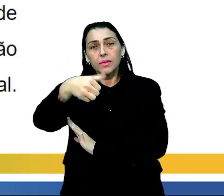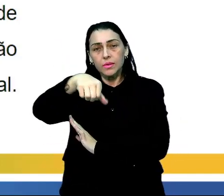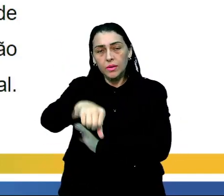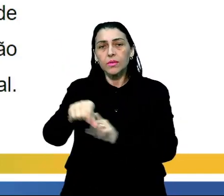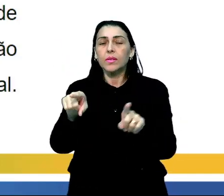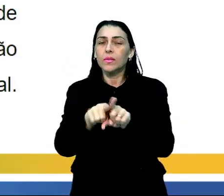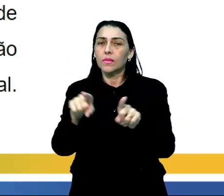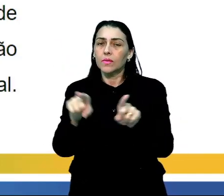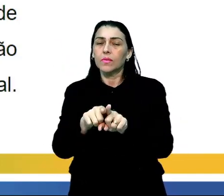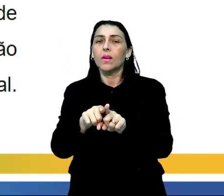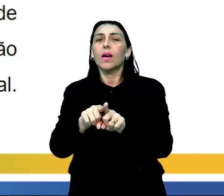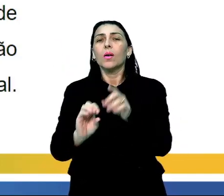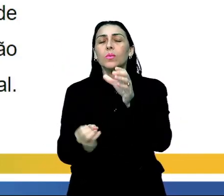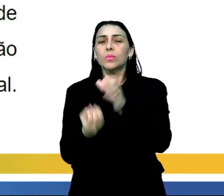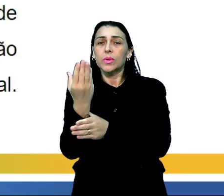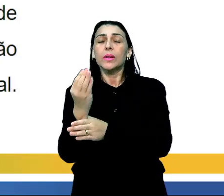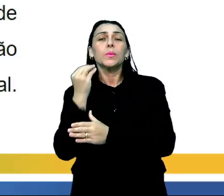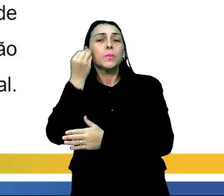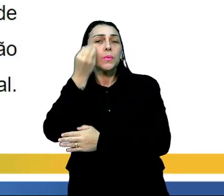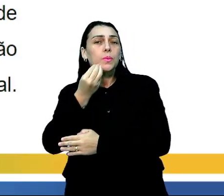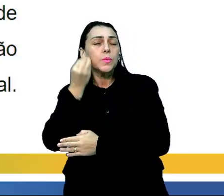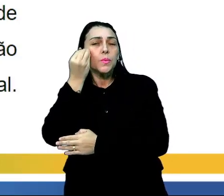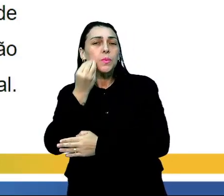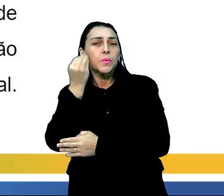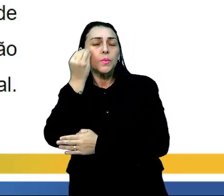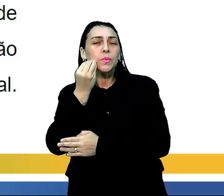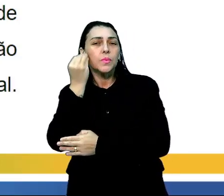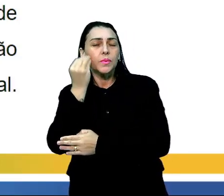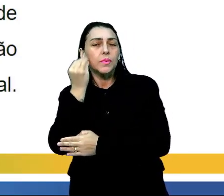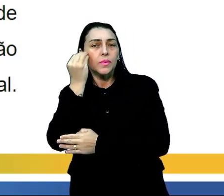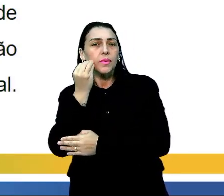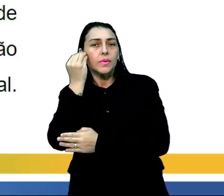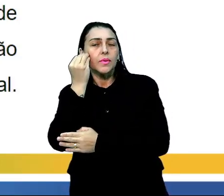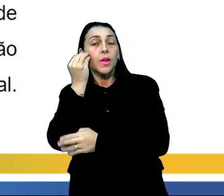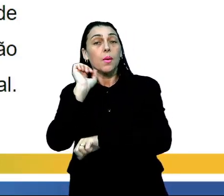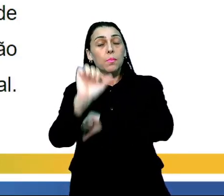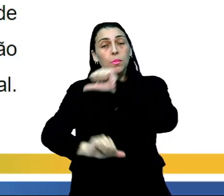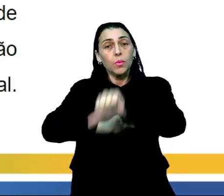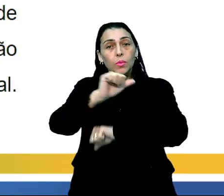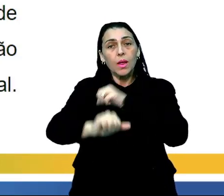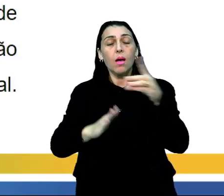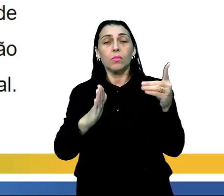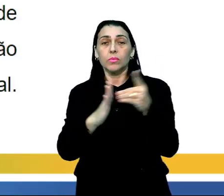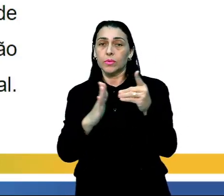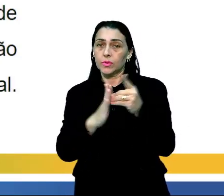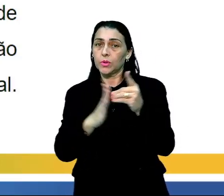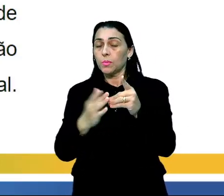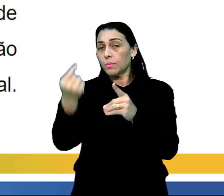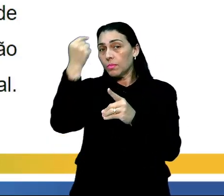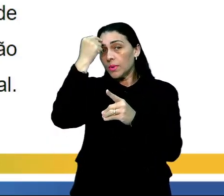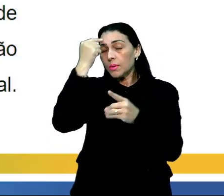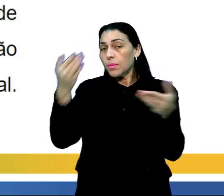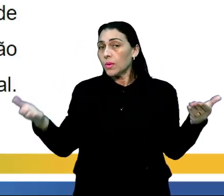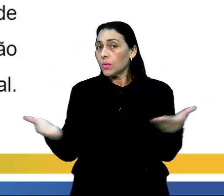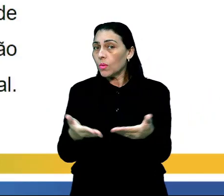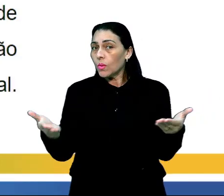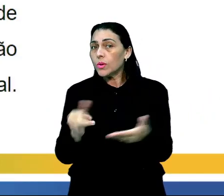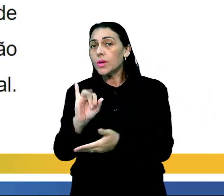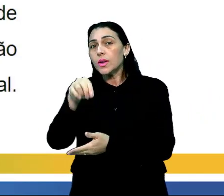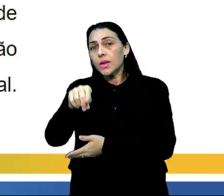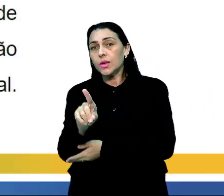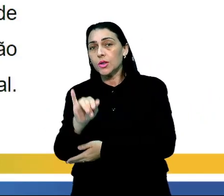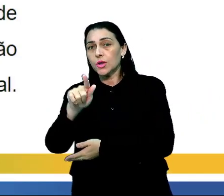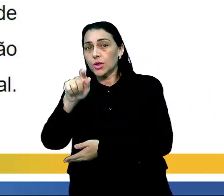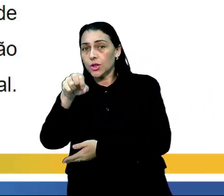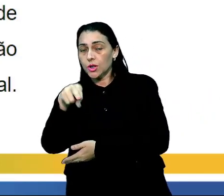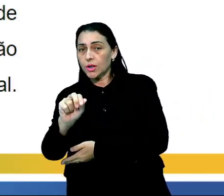XIX foi marcado pela tentativa de converter os índios, que hoje nós chamaríamos de